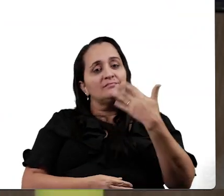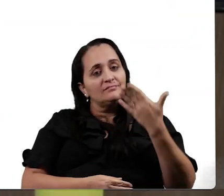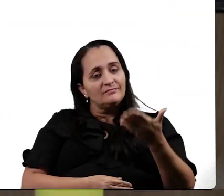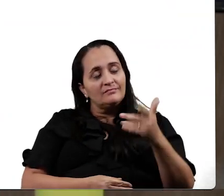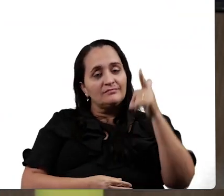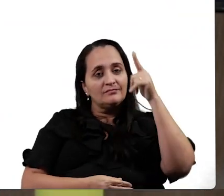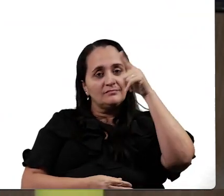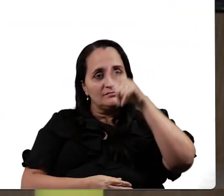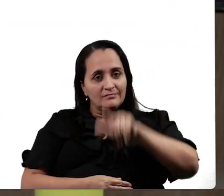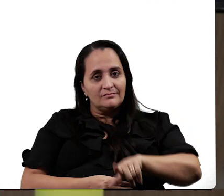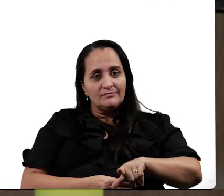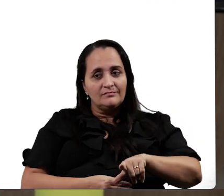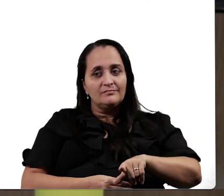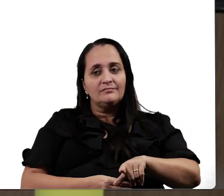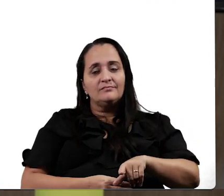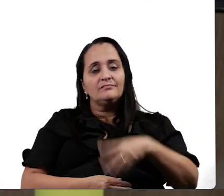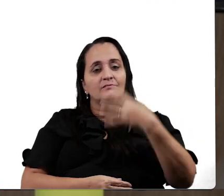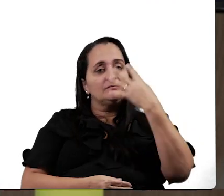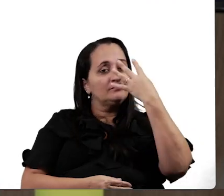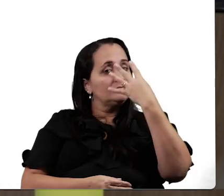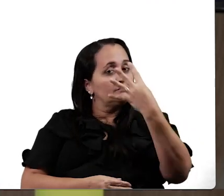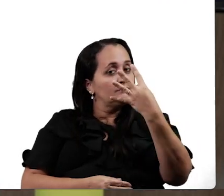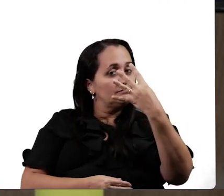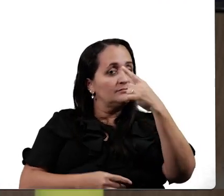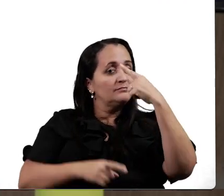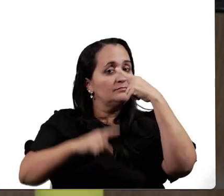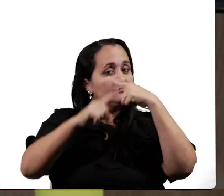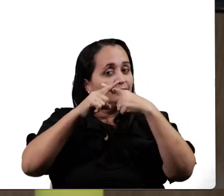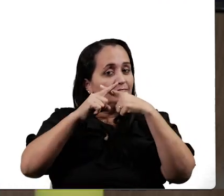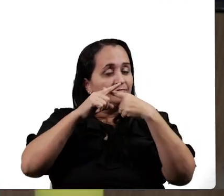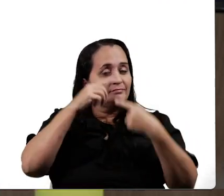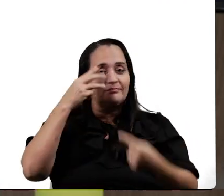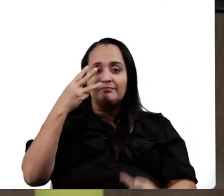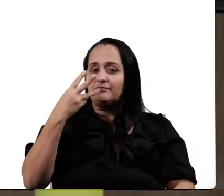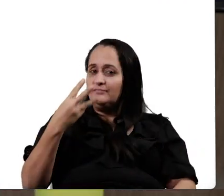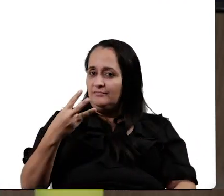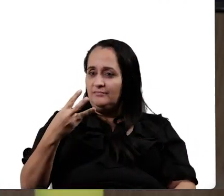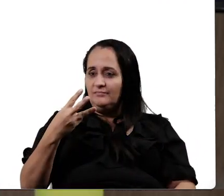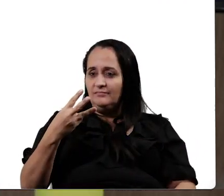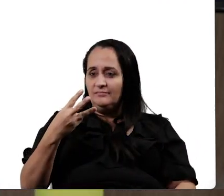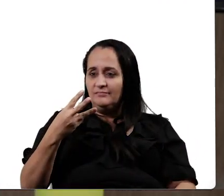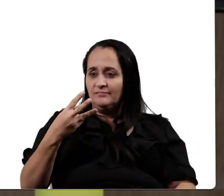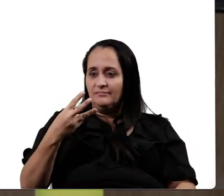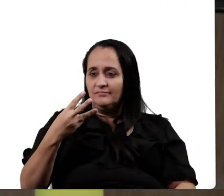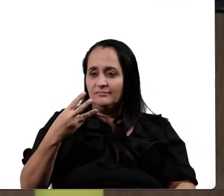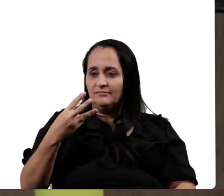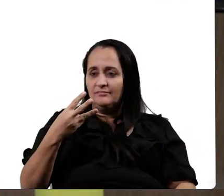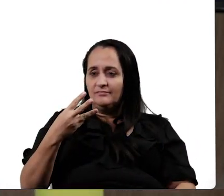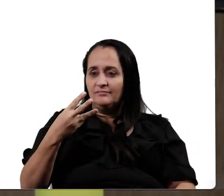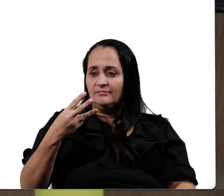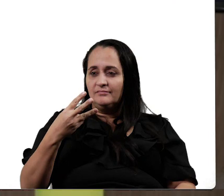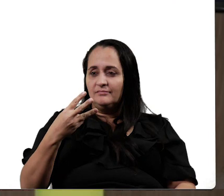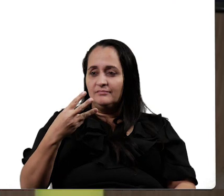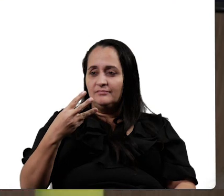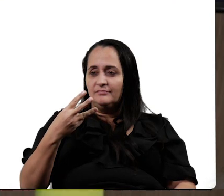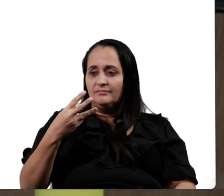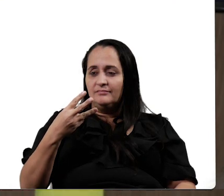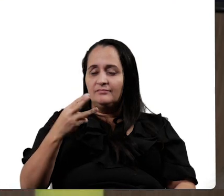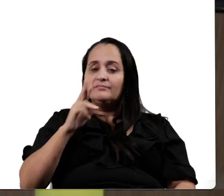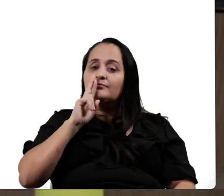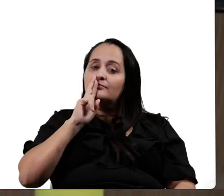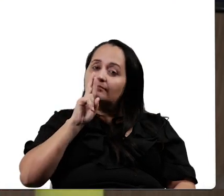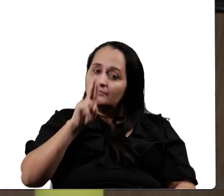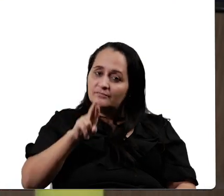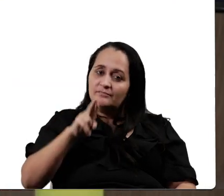o três quatro vezes se o três está repetindo quatro vezes